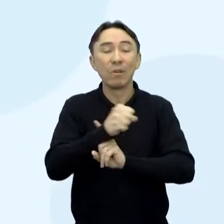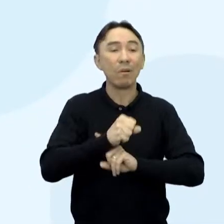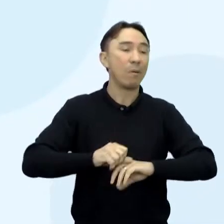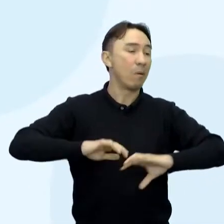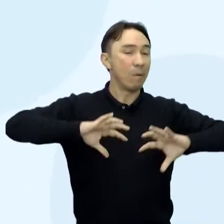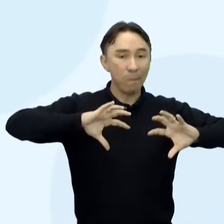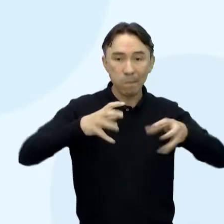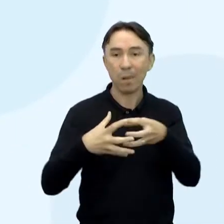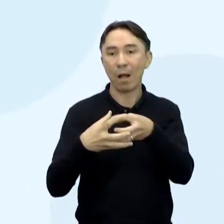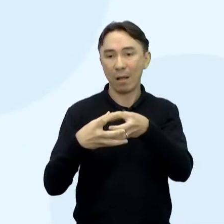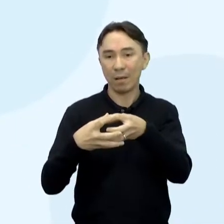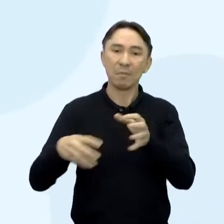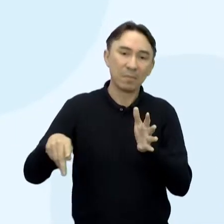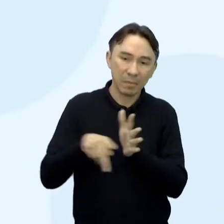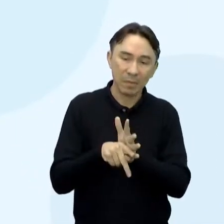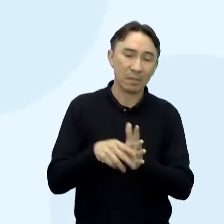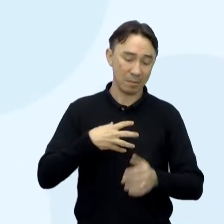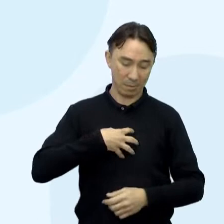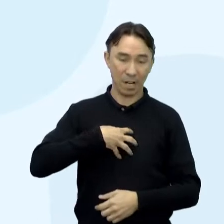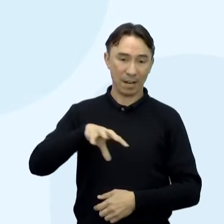à identidade.